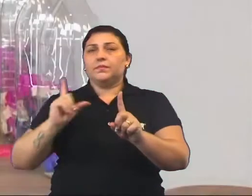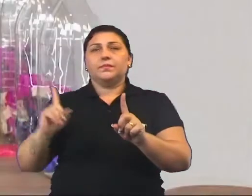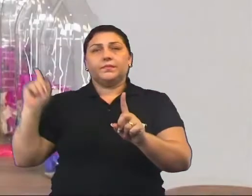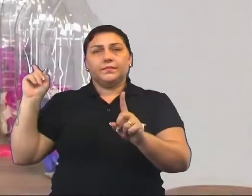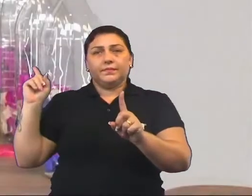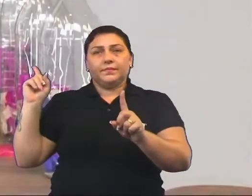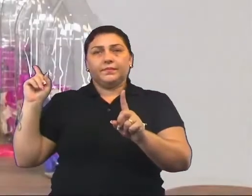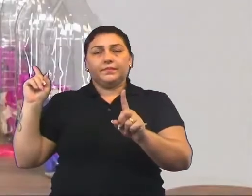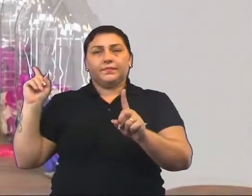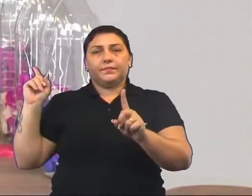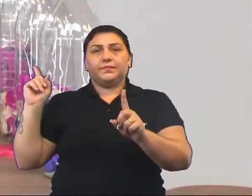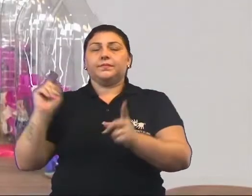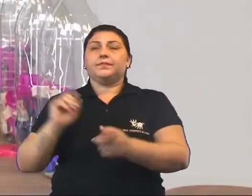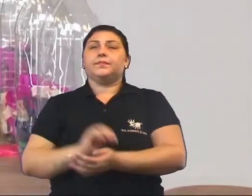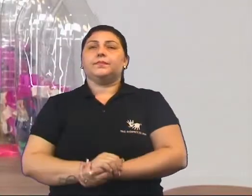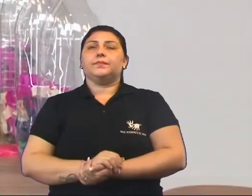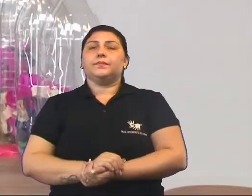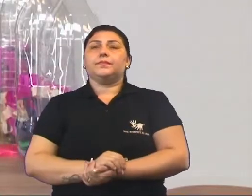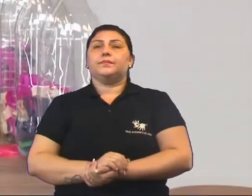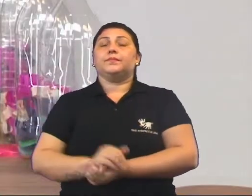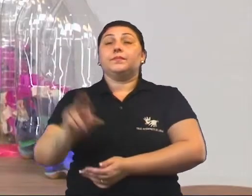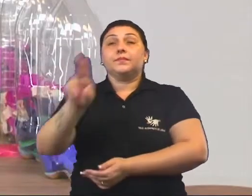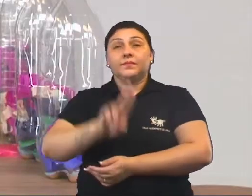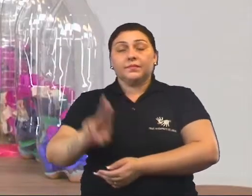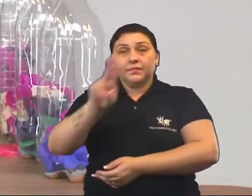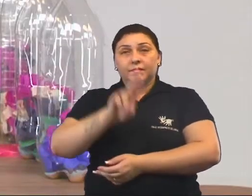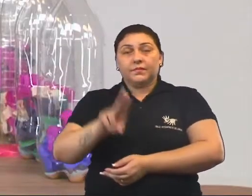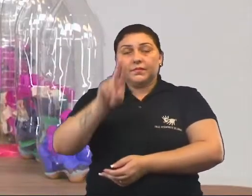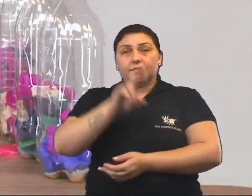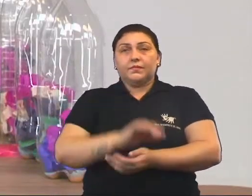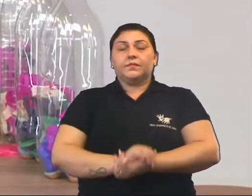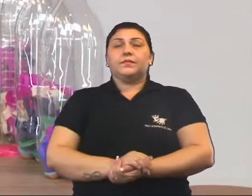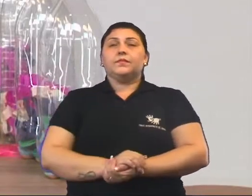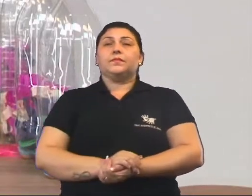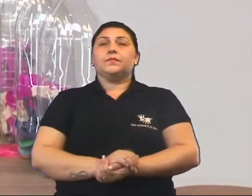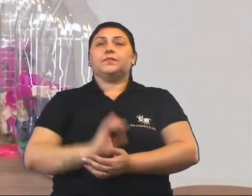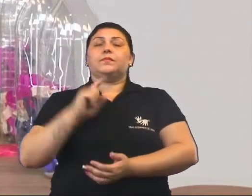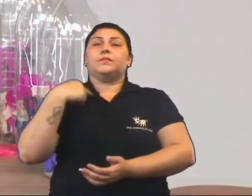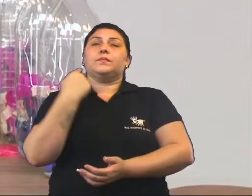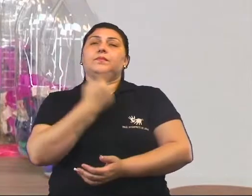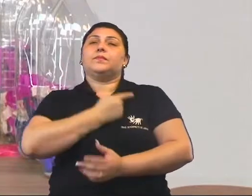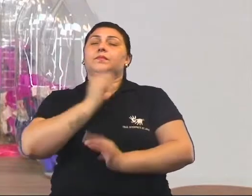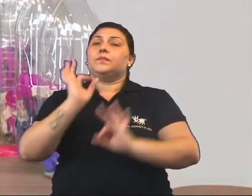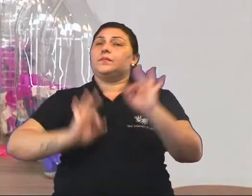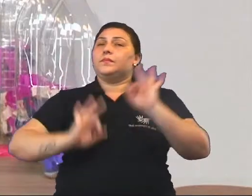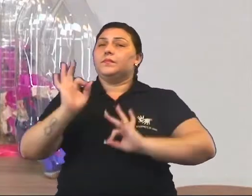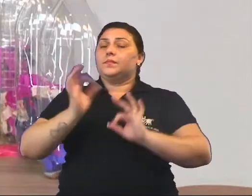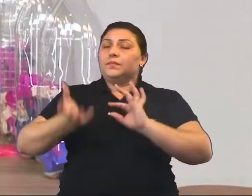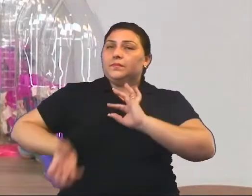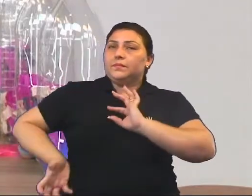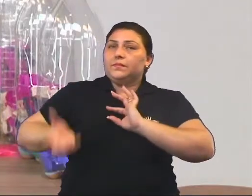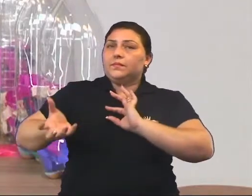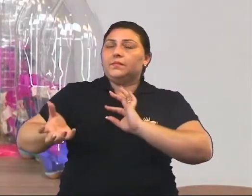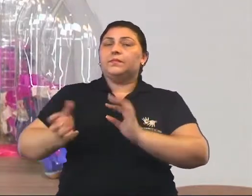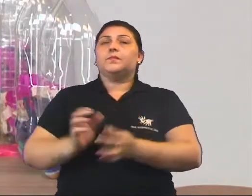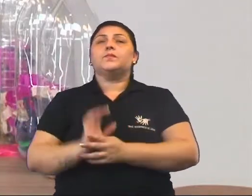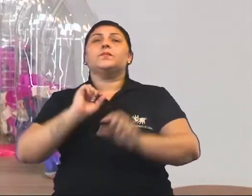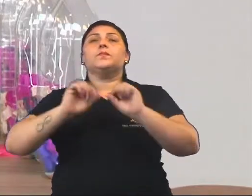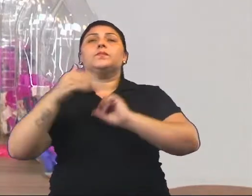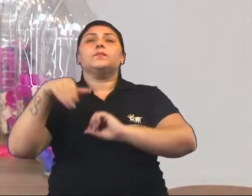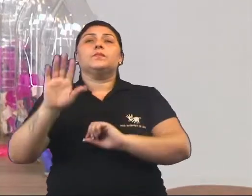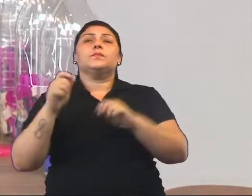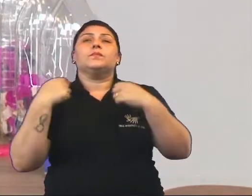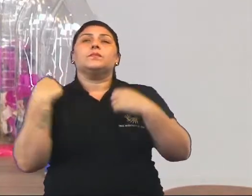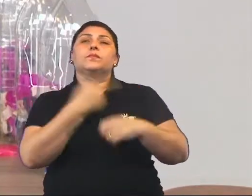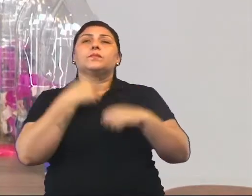5 garrafas que nós vamos utilizar para a construção do nosso boliche. E o que mais